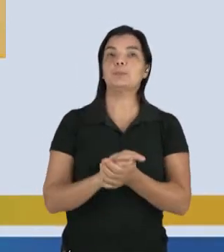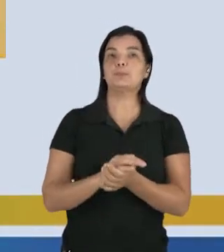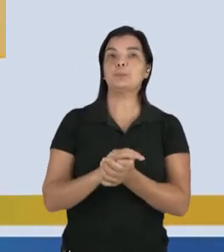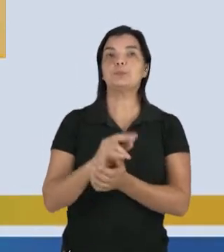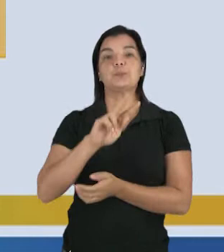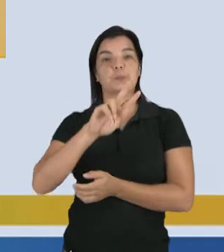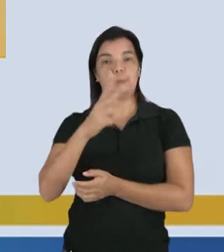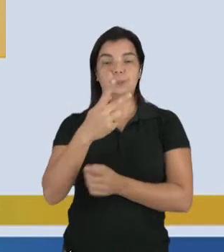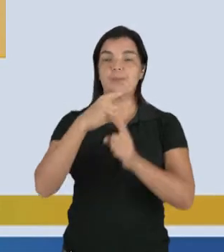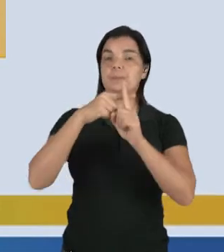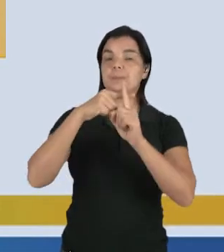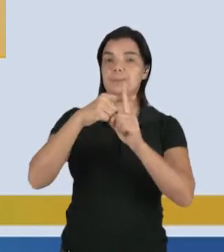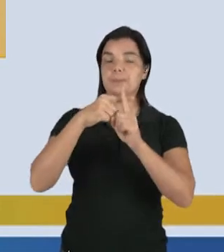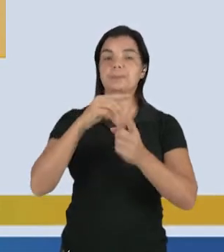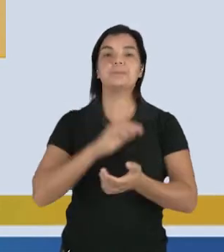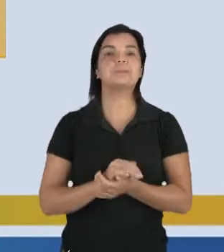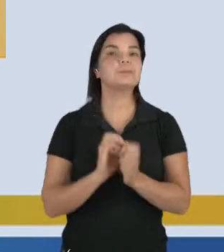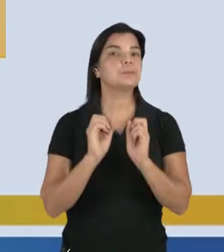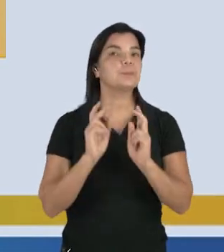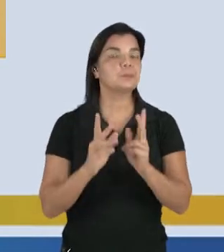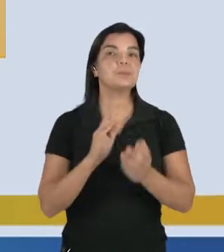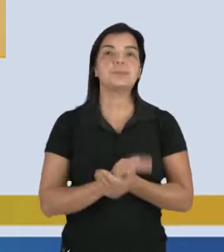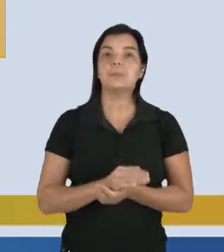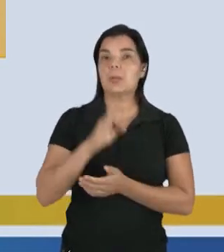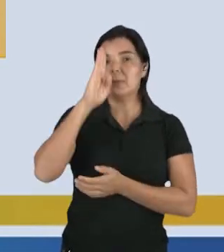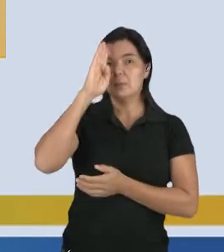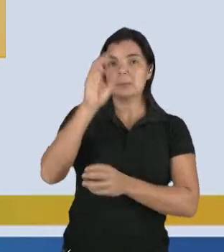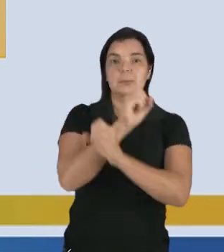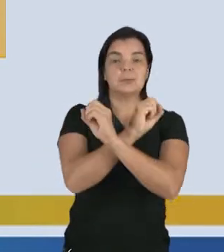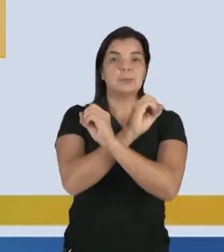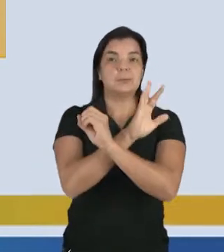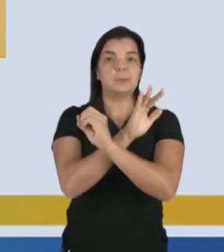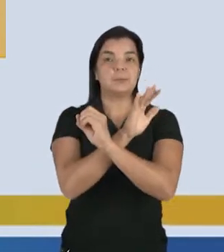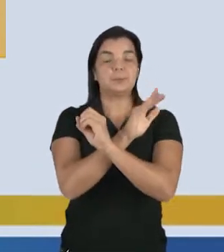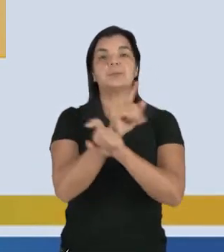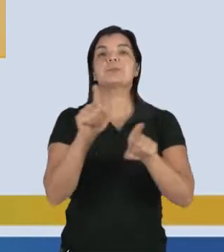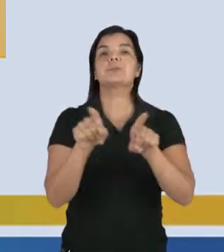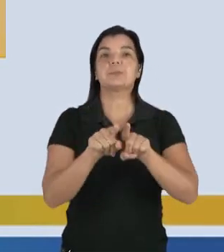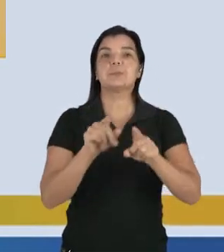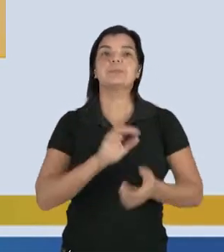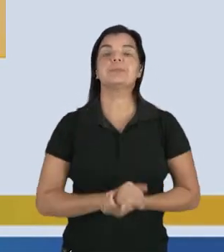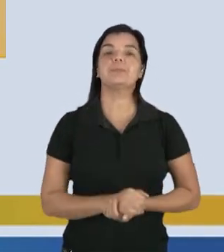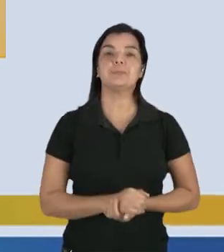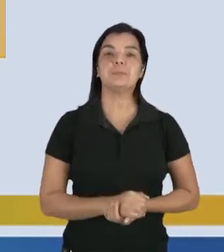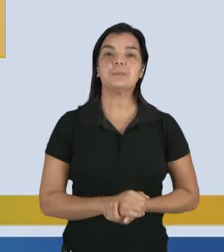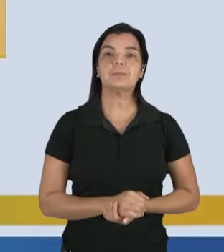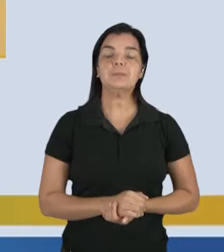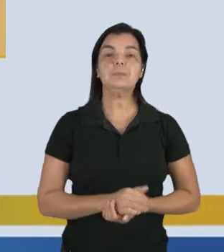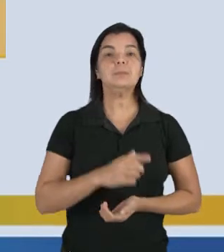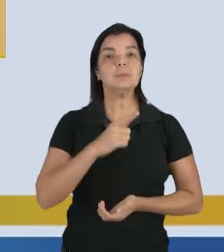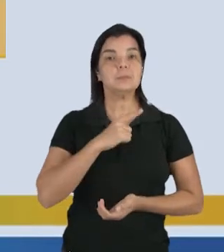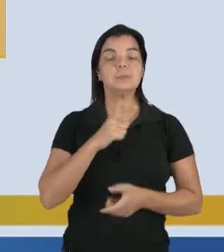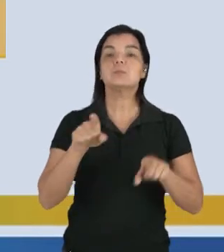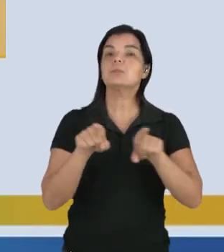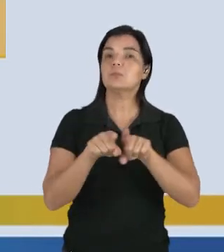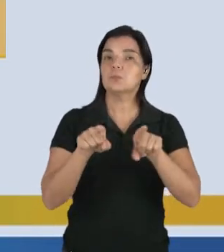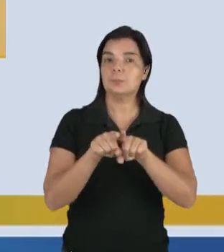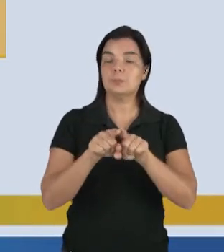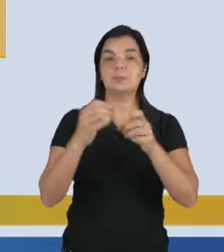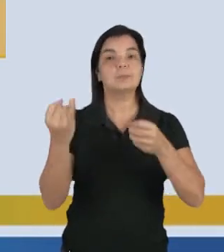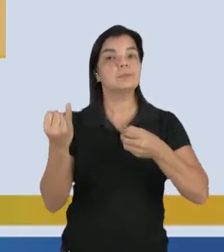cátion hidrogênio H+, ok? Então, a principal característica dos ácidos é eles